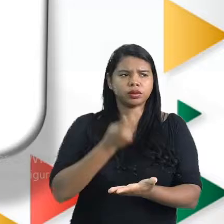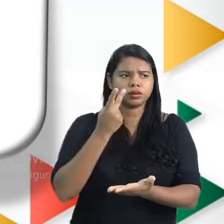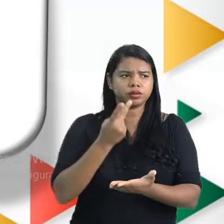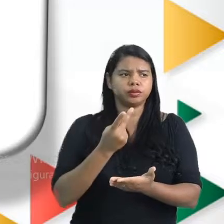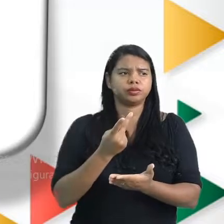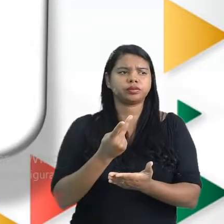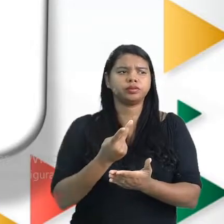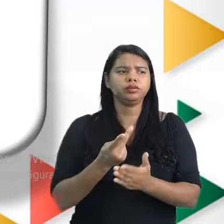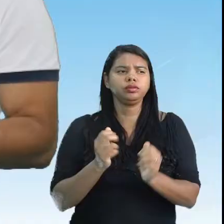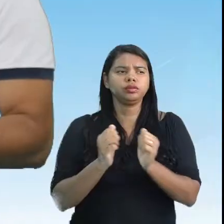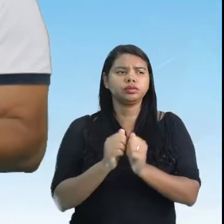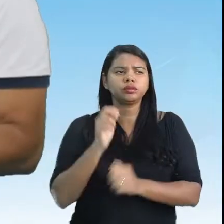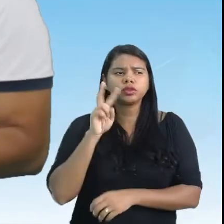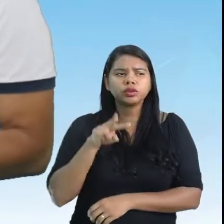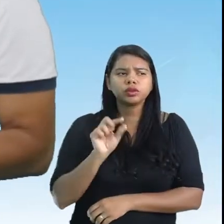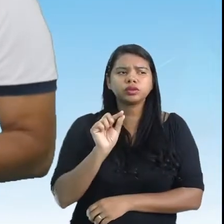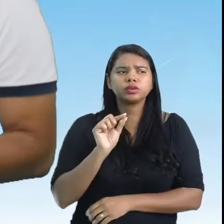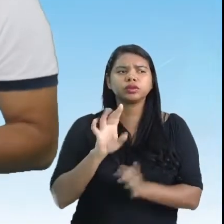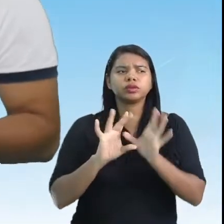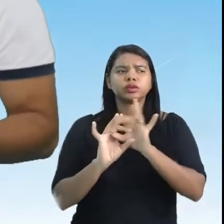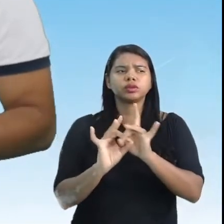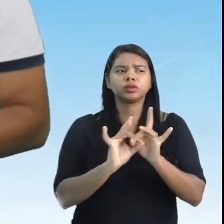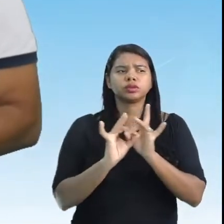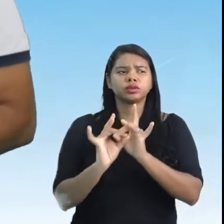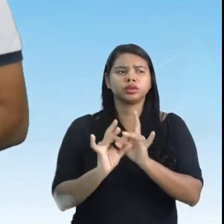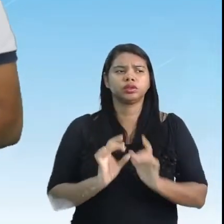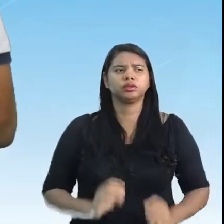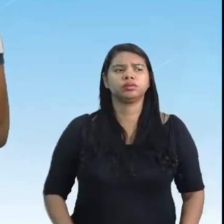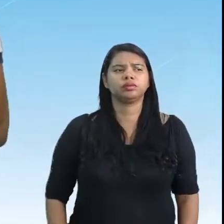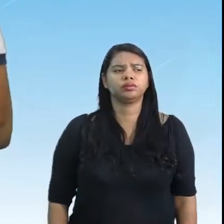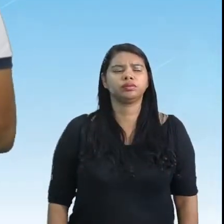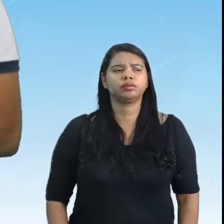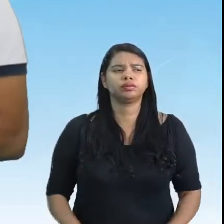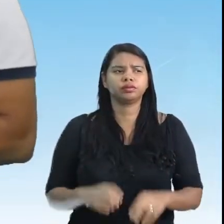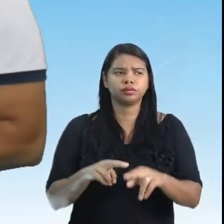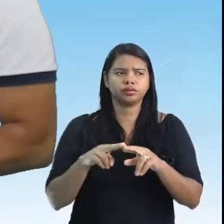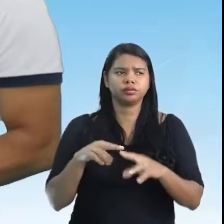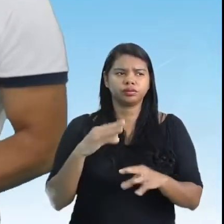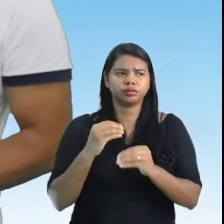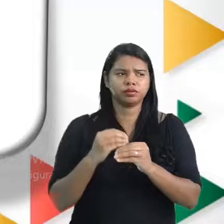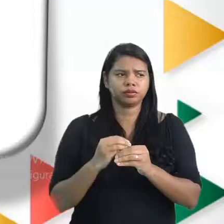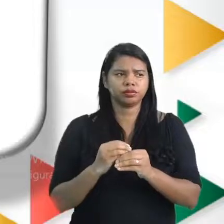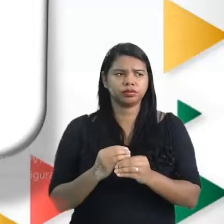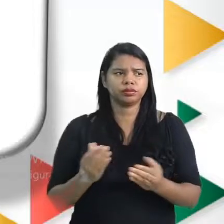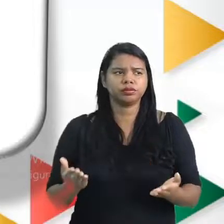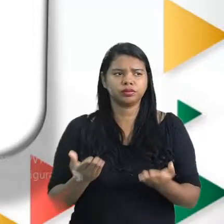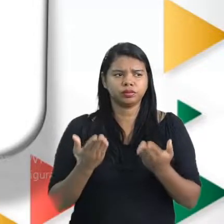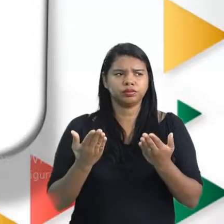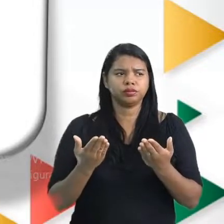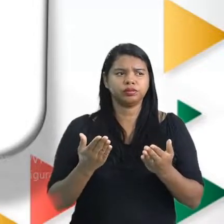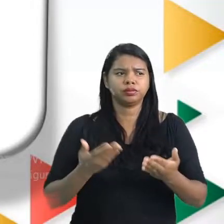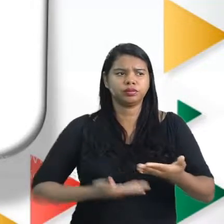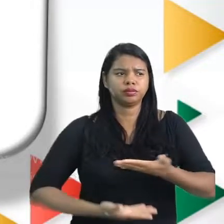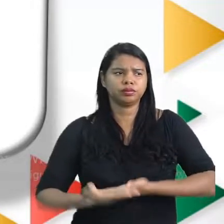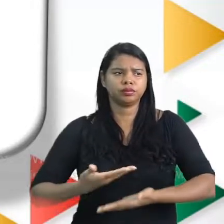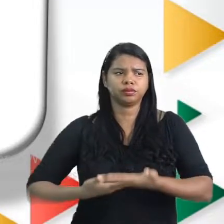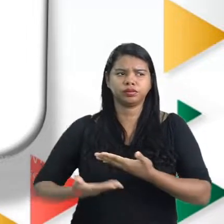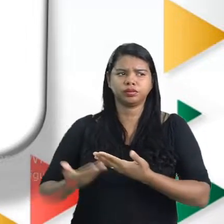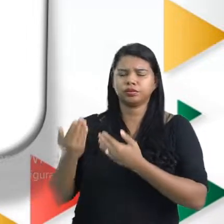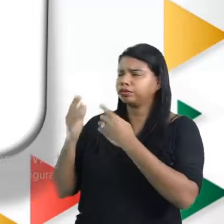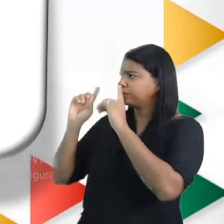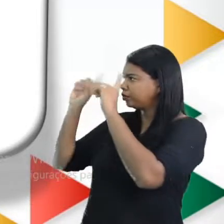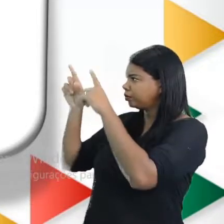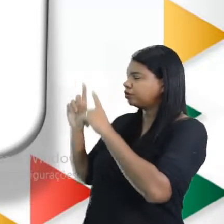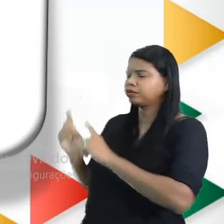conjuntas. Aí a gente vê o quê? A comunhão, né? É por isso a palavra que é convenção. E justamente aqui, olha aí o